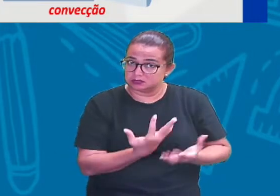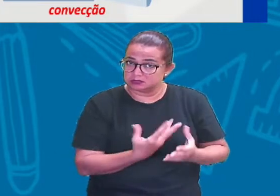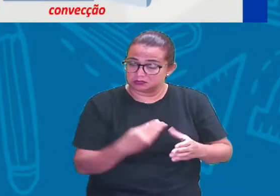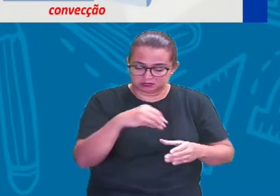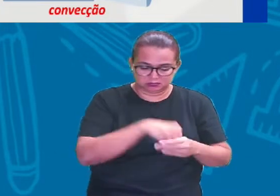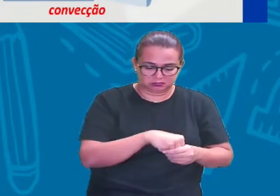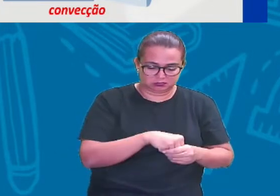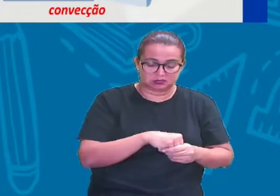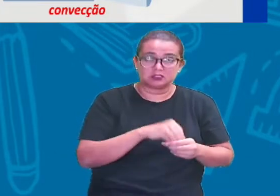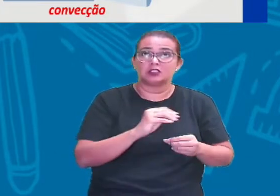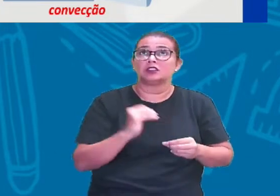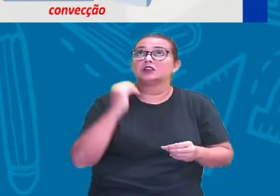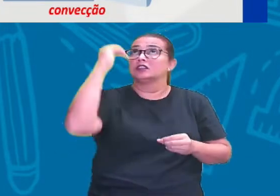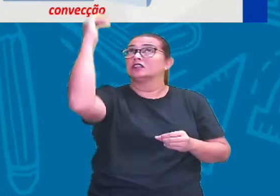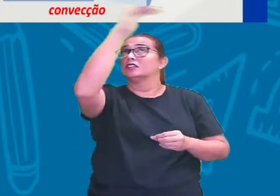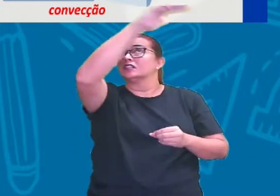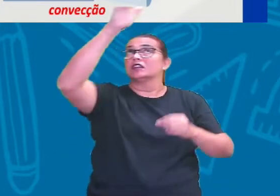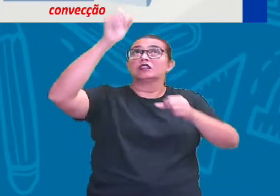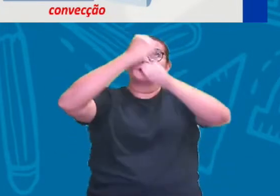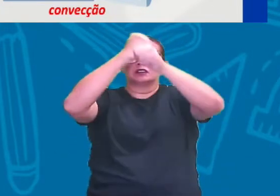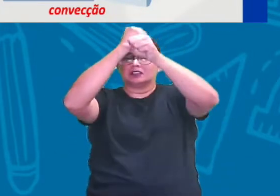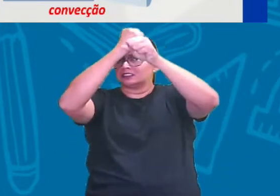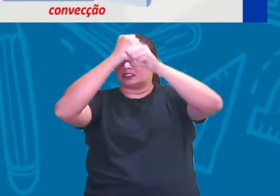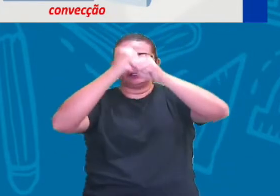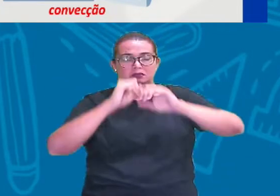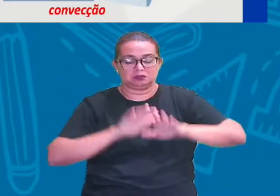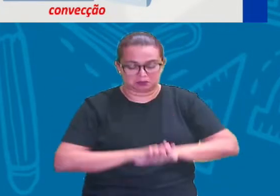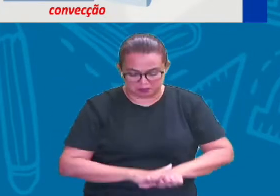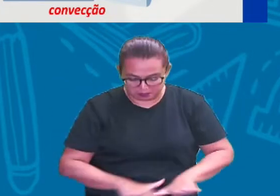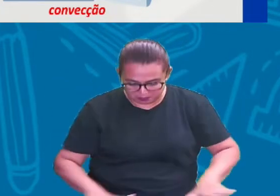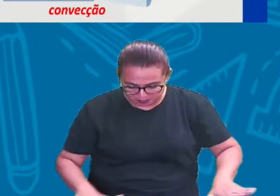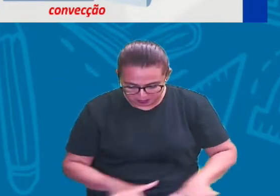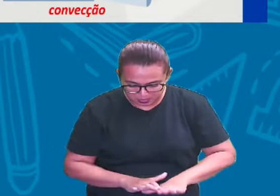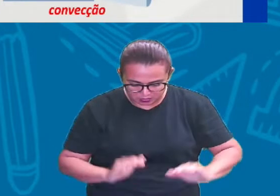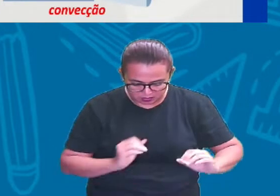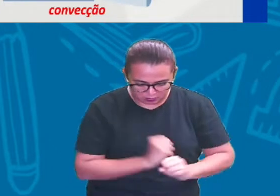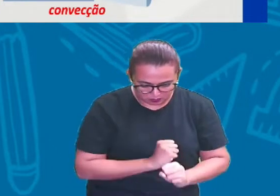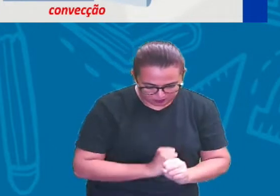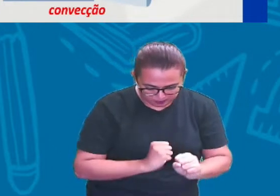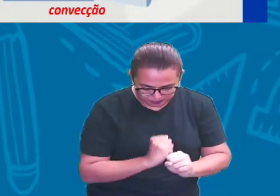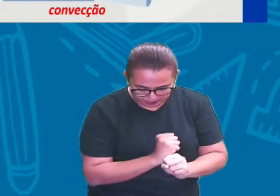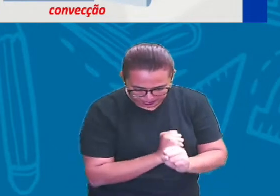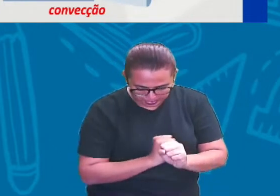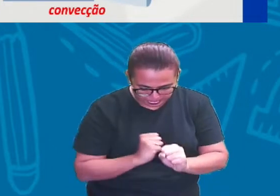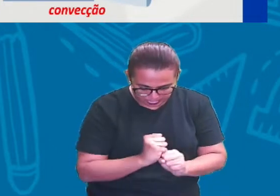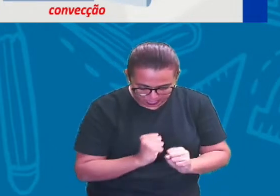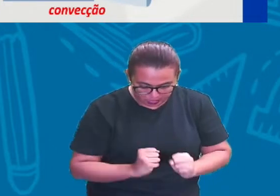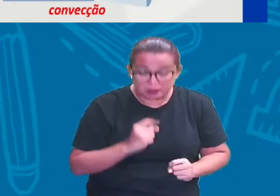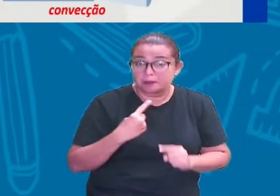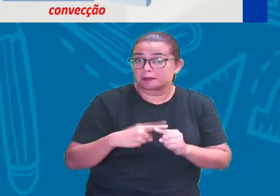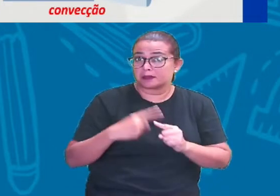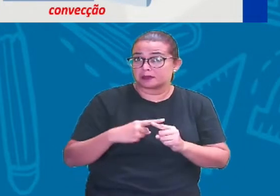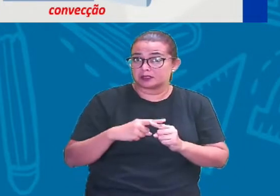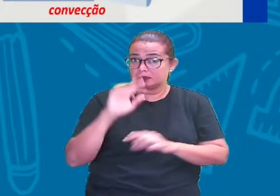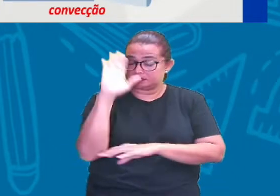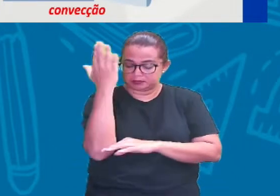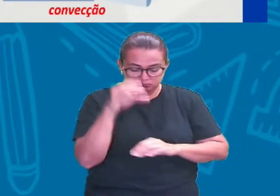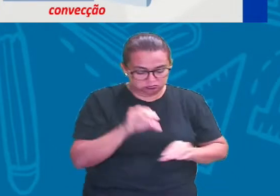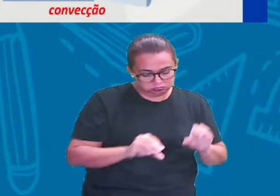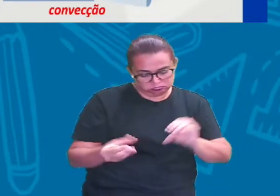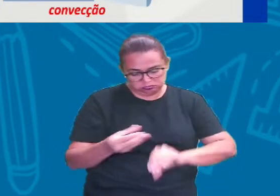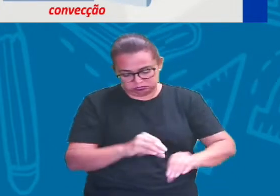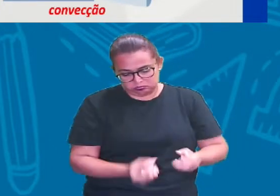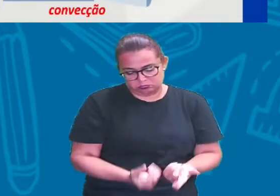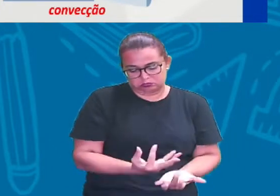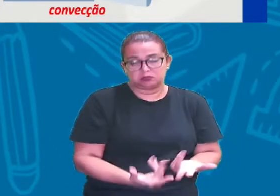professor? Porque o ar quente, ele é menos denso, ou seja, ele é mais leve que o ar frio.